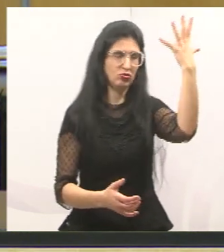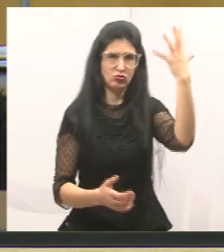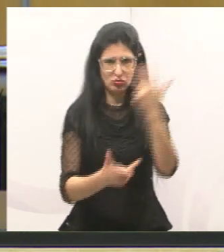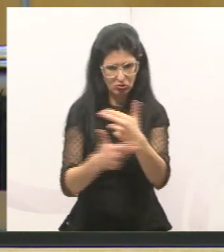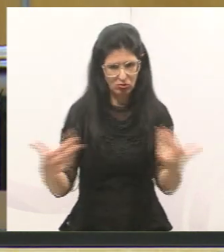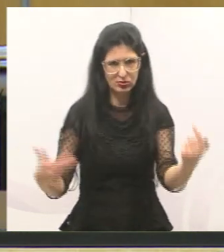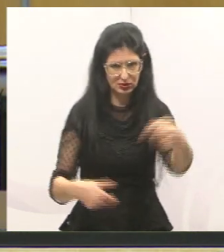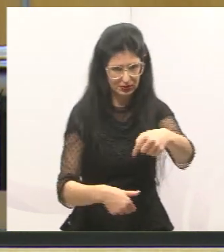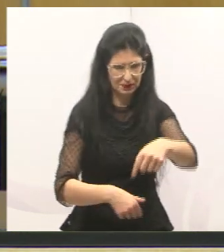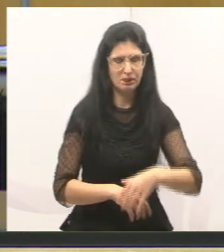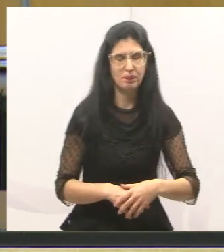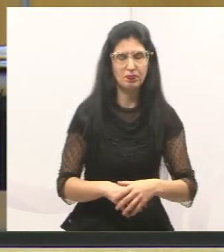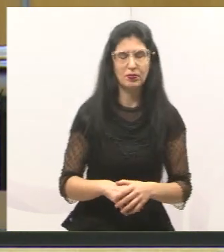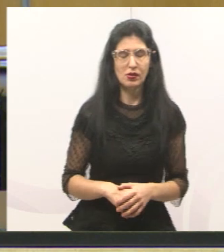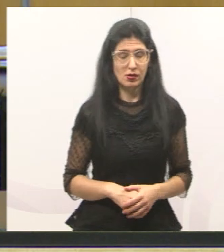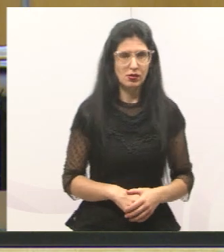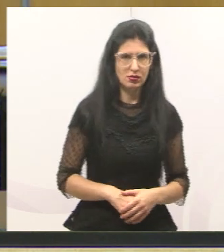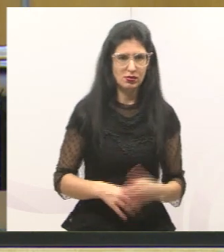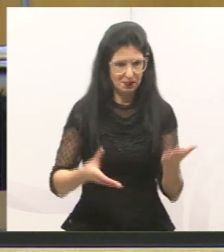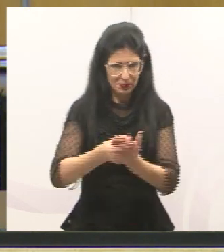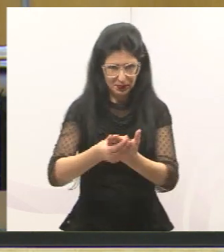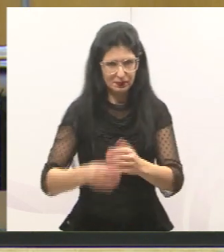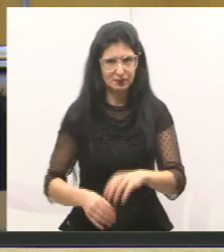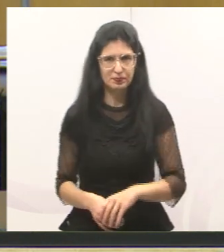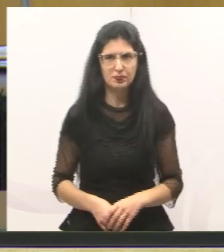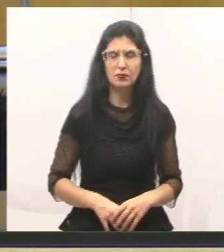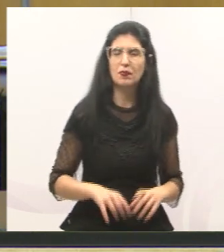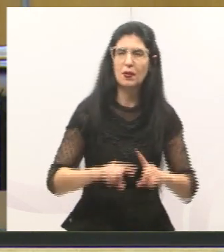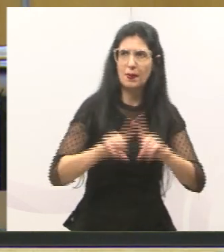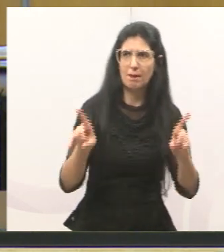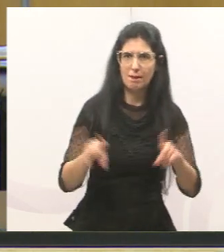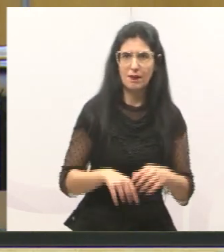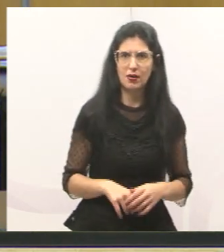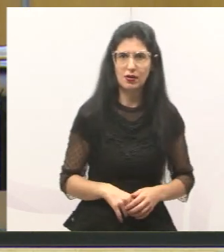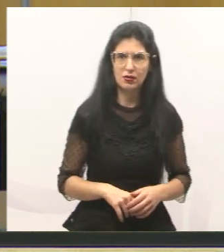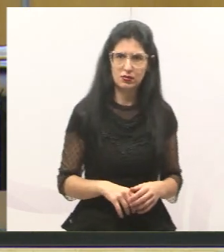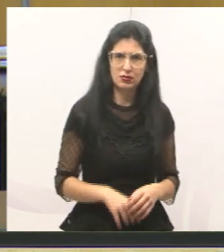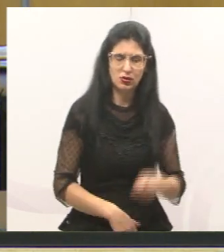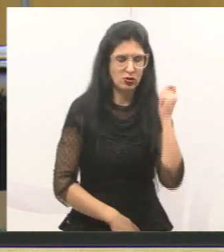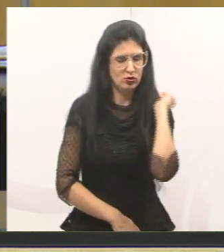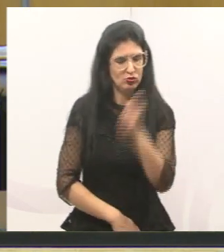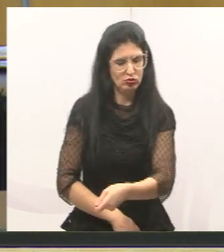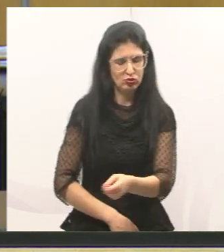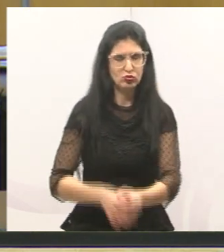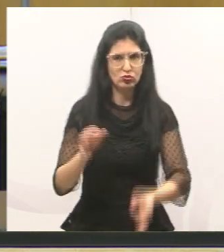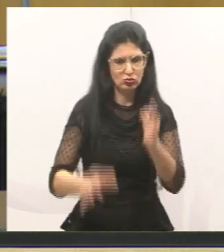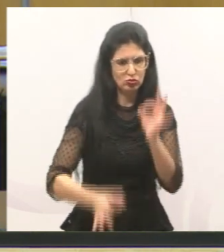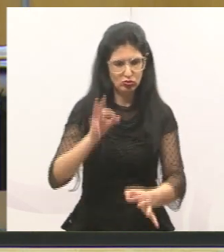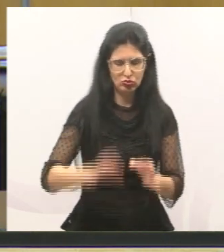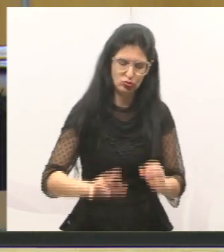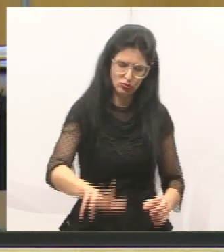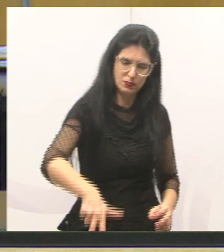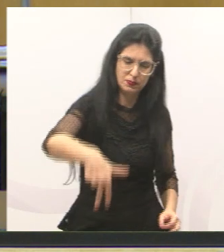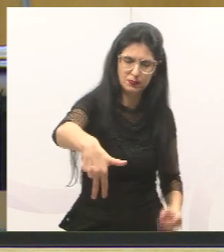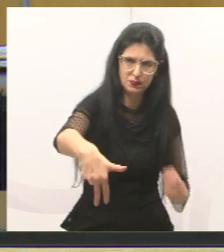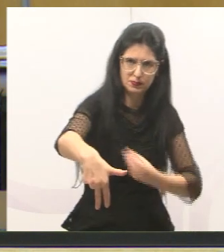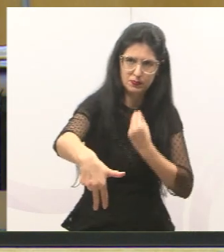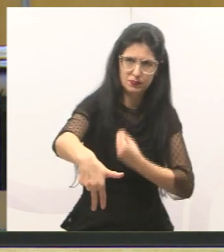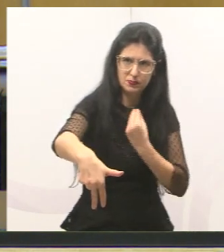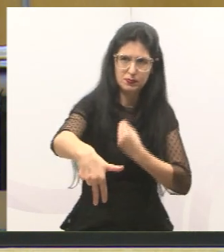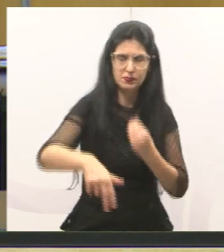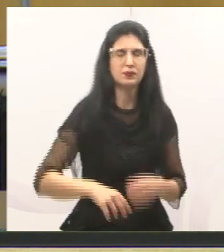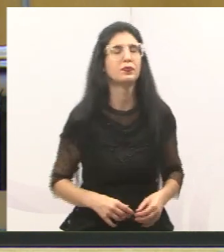sentido, em face desse cenário, a designação de sessão de julgamento presencial sedimenta mais uma